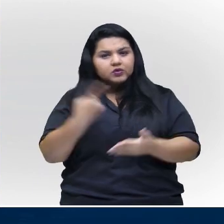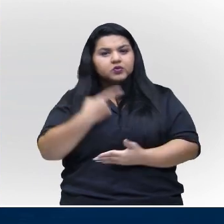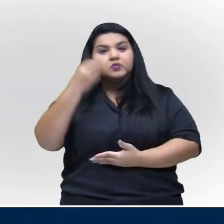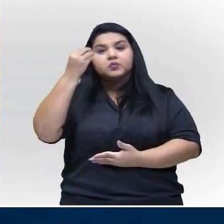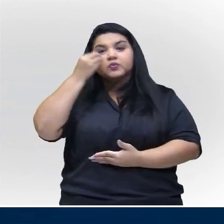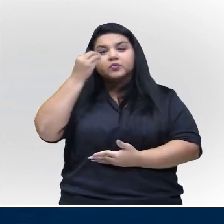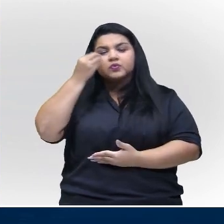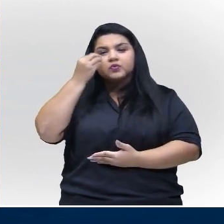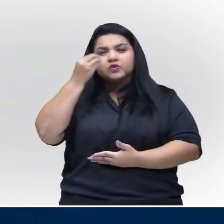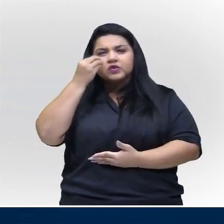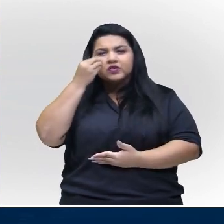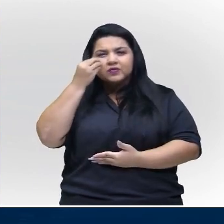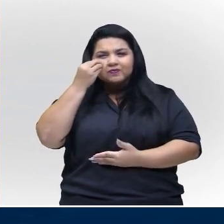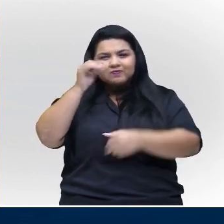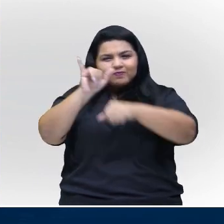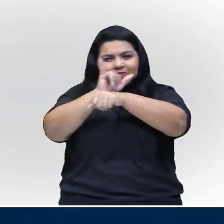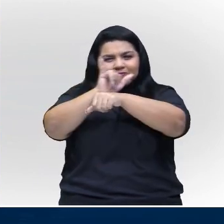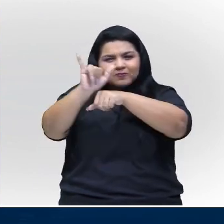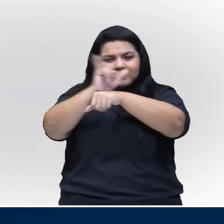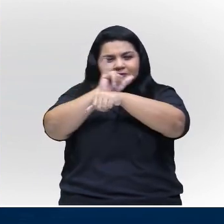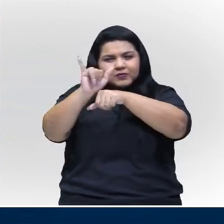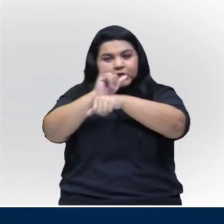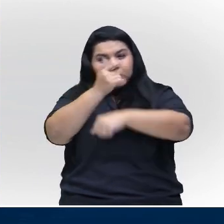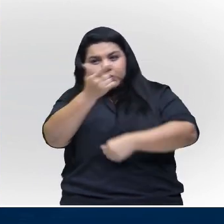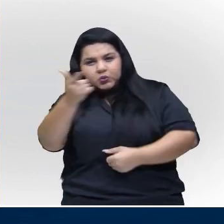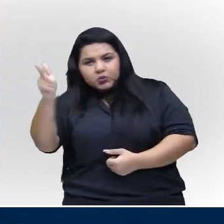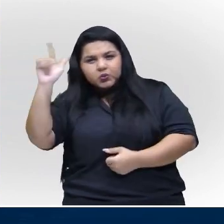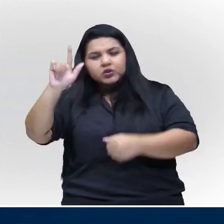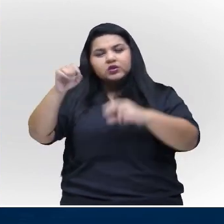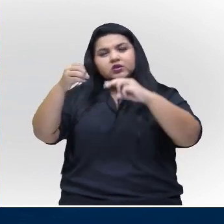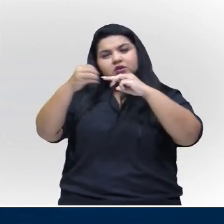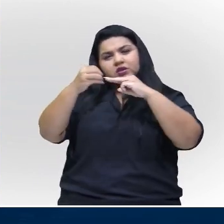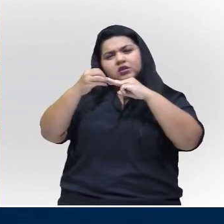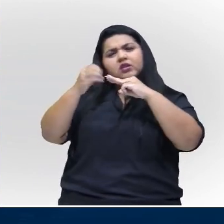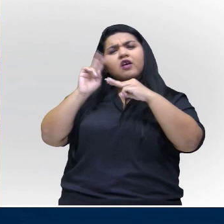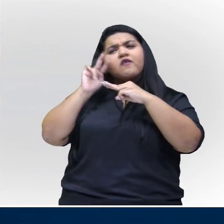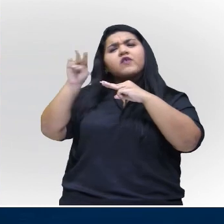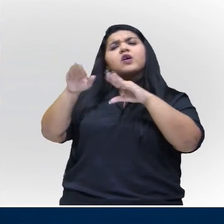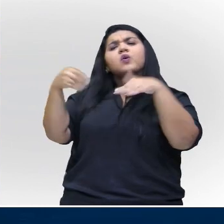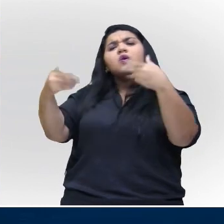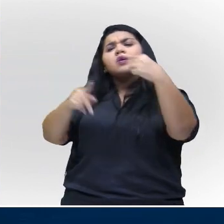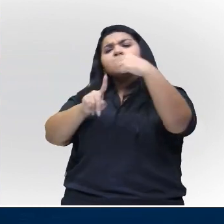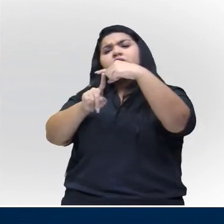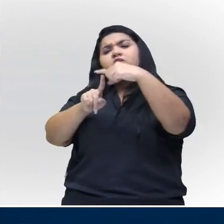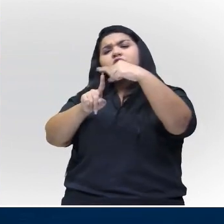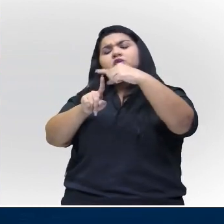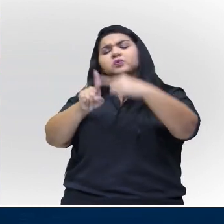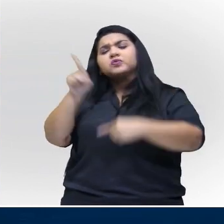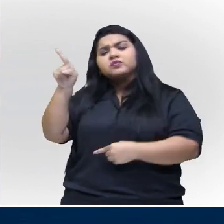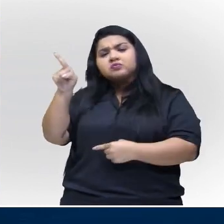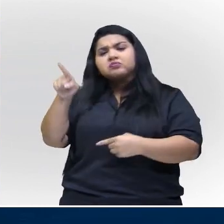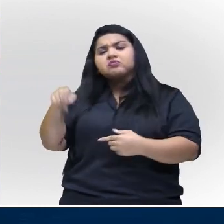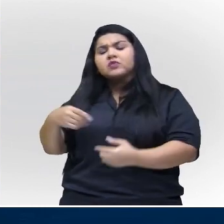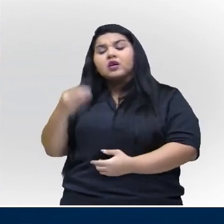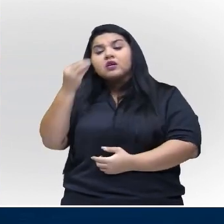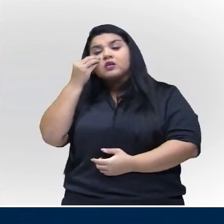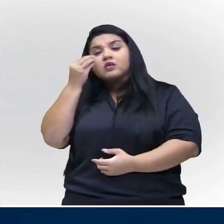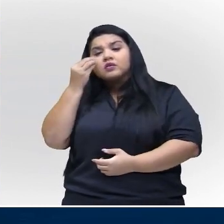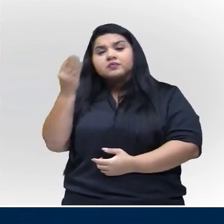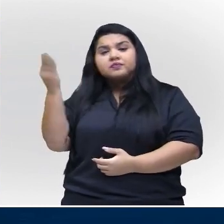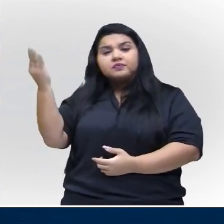observar um esqueminha aí de uma outra célula, né? A gente vai identificar que tipo de célula é essa, né? Agora a gente observa